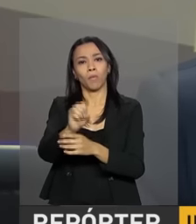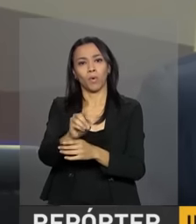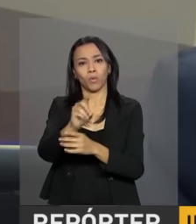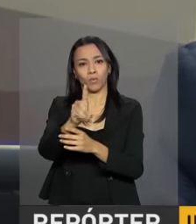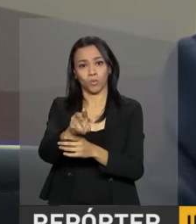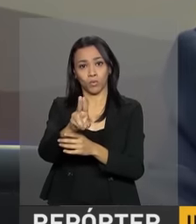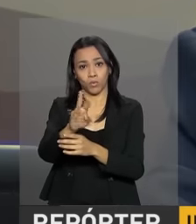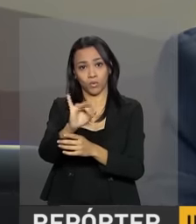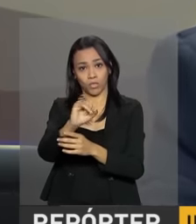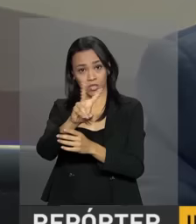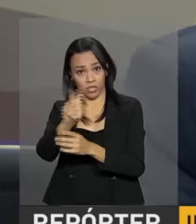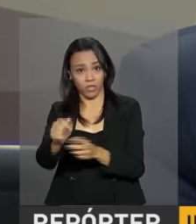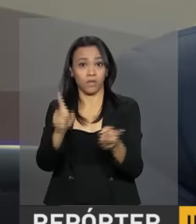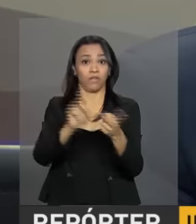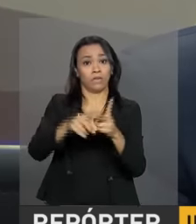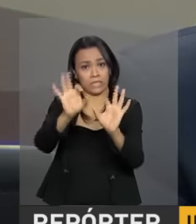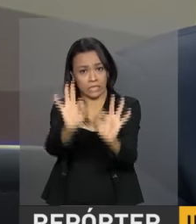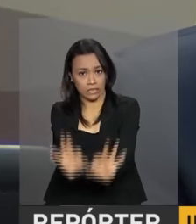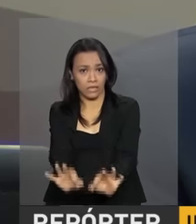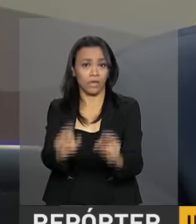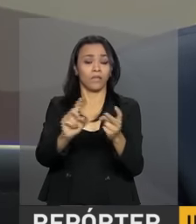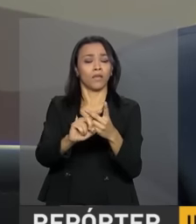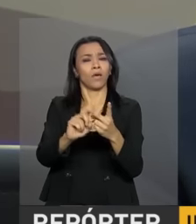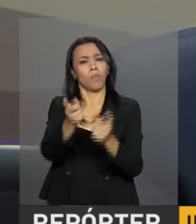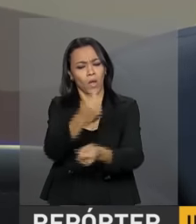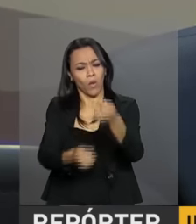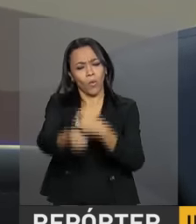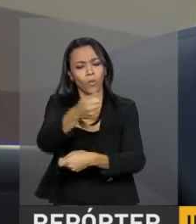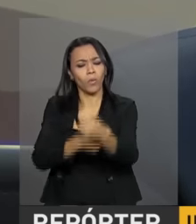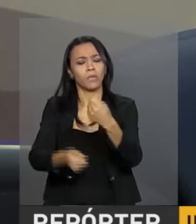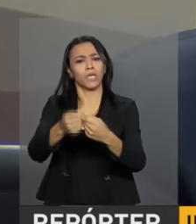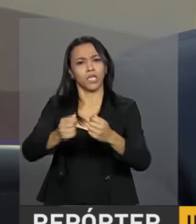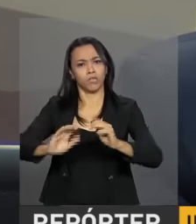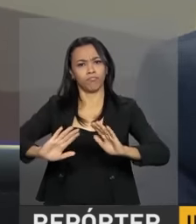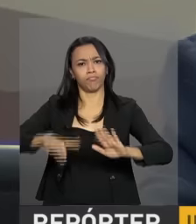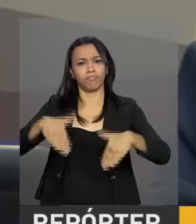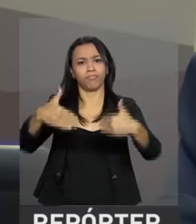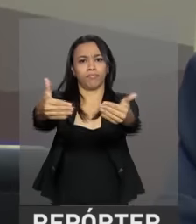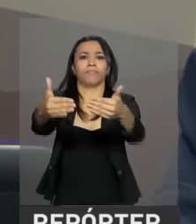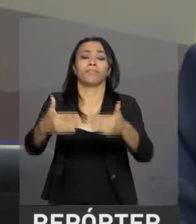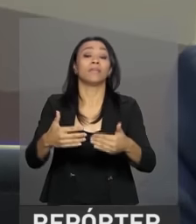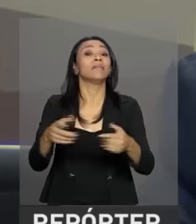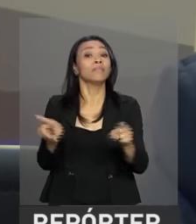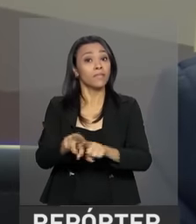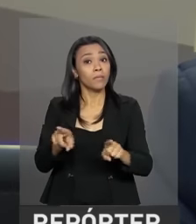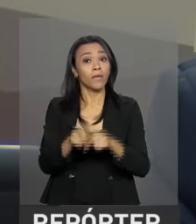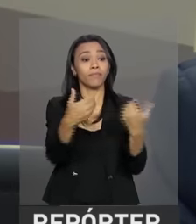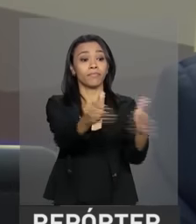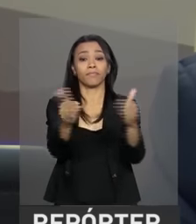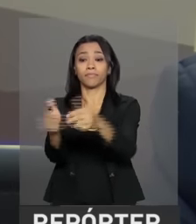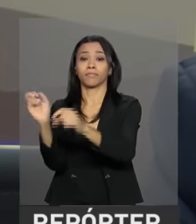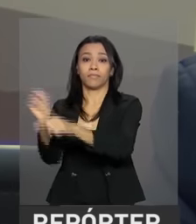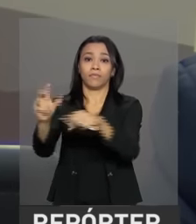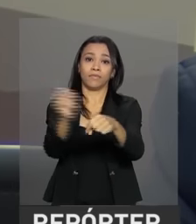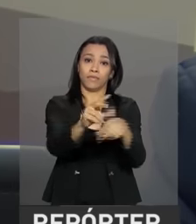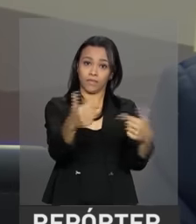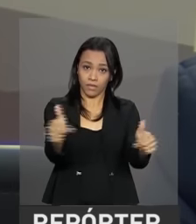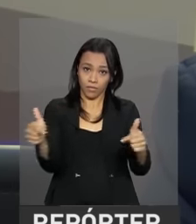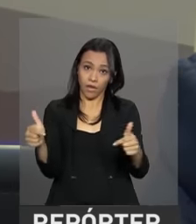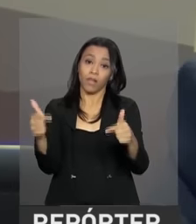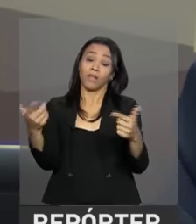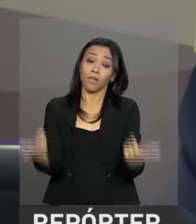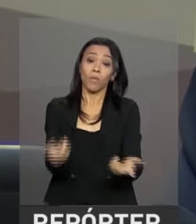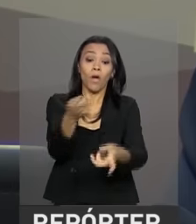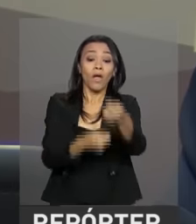justa, uma economia que volte a crescer e criar empregos. Uma economia que o